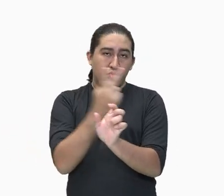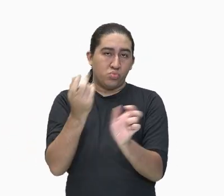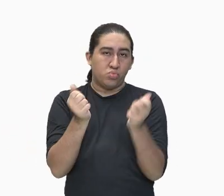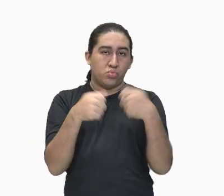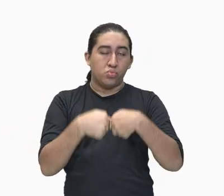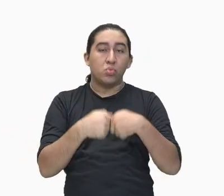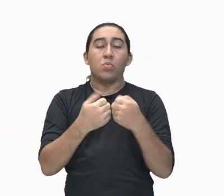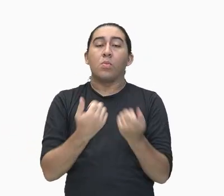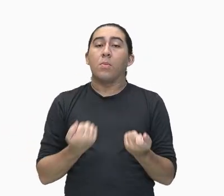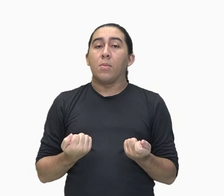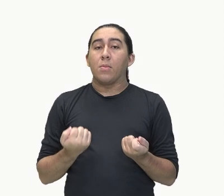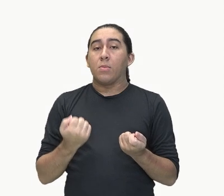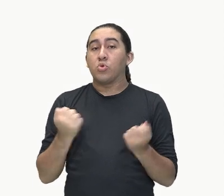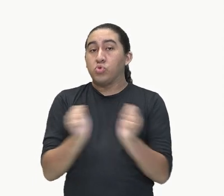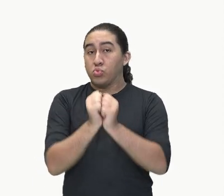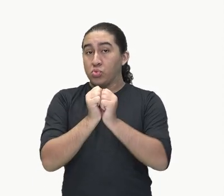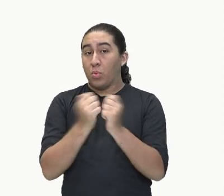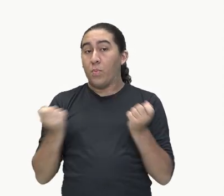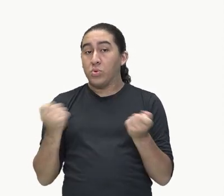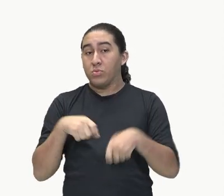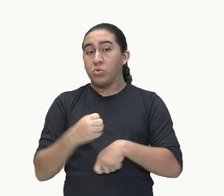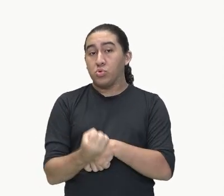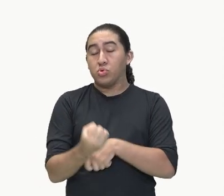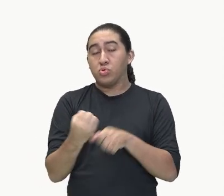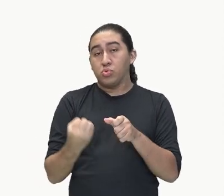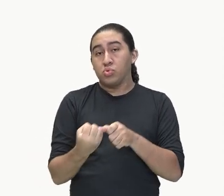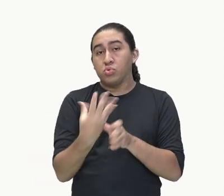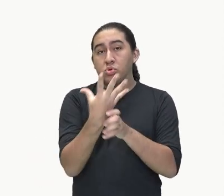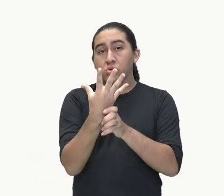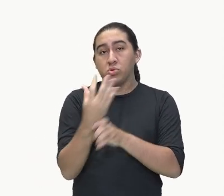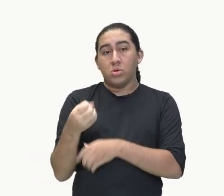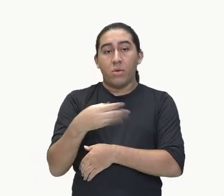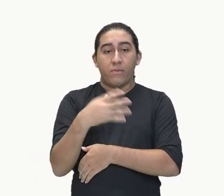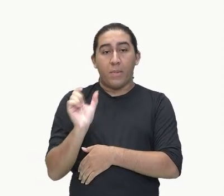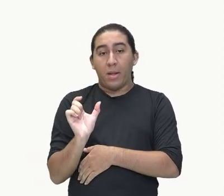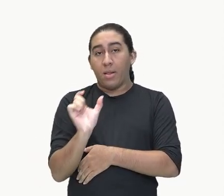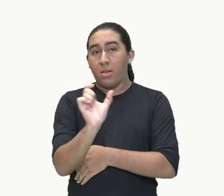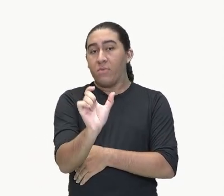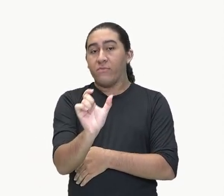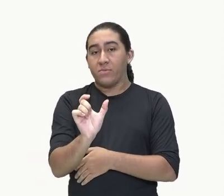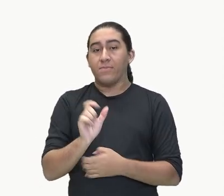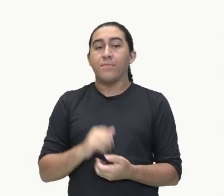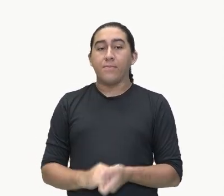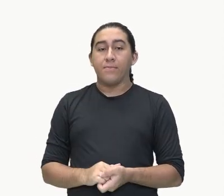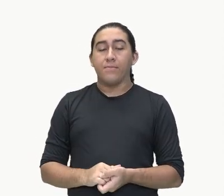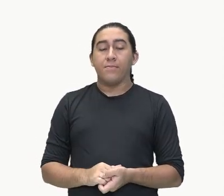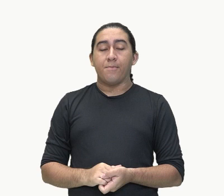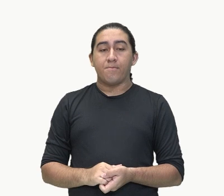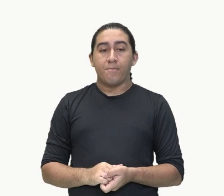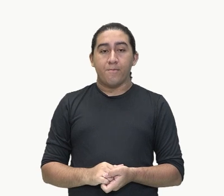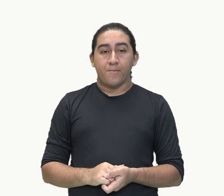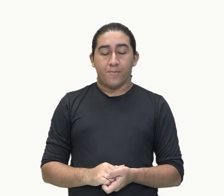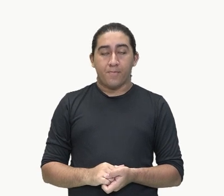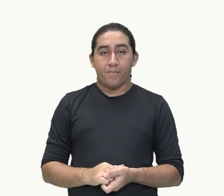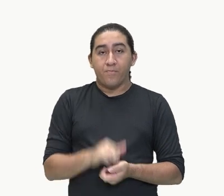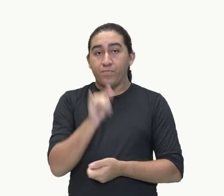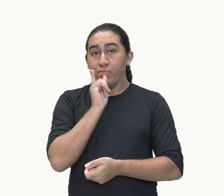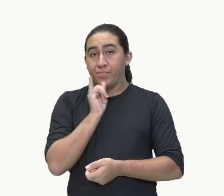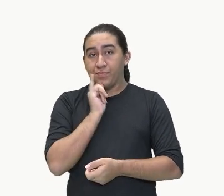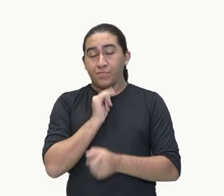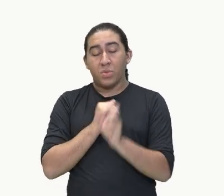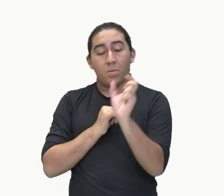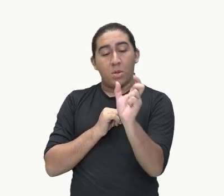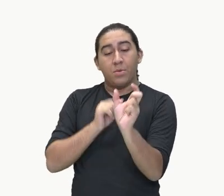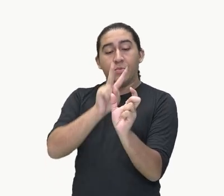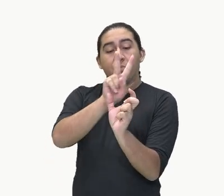para uma nova palavra, a formação de uma nova palavra. Então, nós temos aqui a palavra valor, que